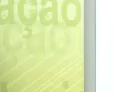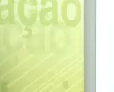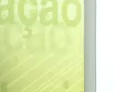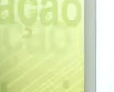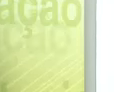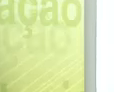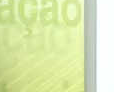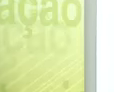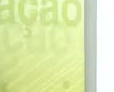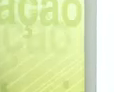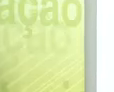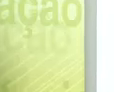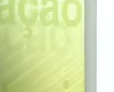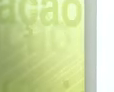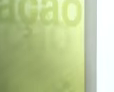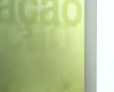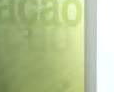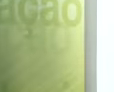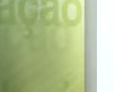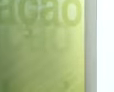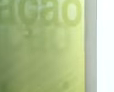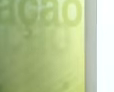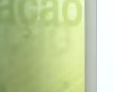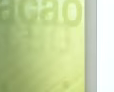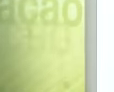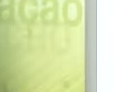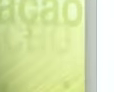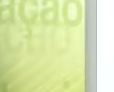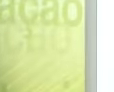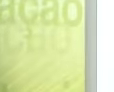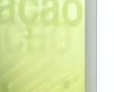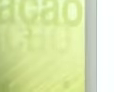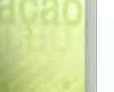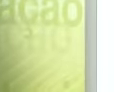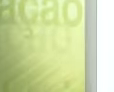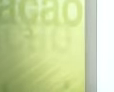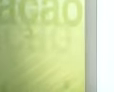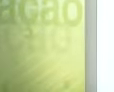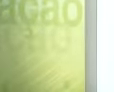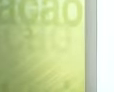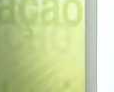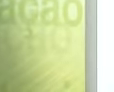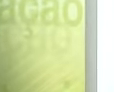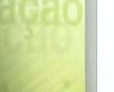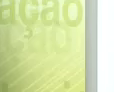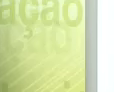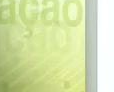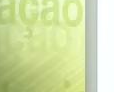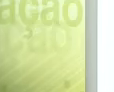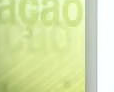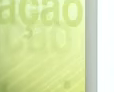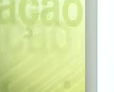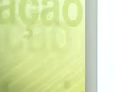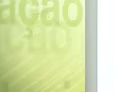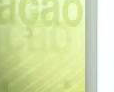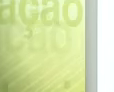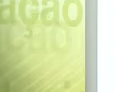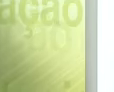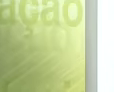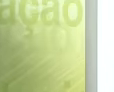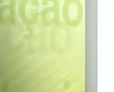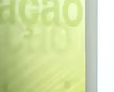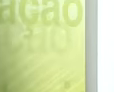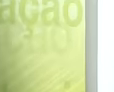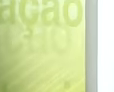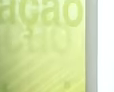com o JavaScript, nós no momento anterior já devemos ter o HTML pronto. Neste caso, o formulário